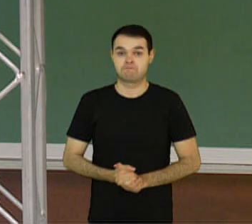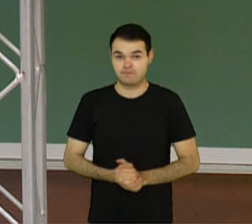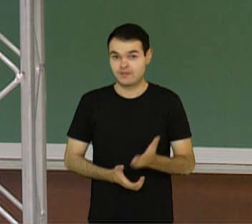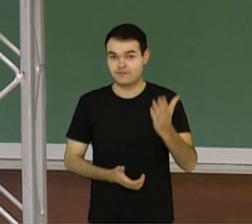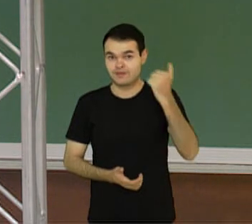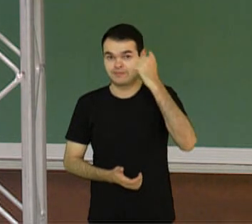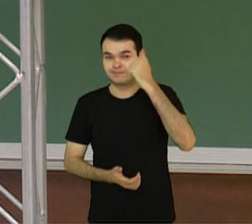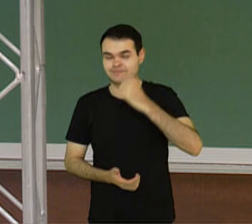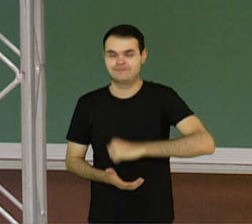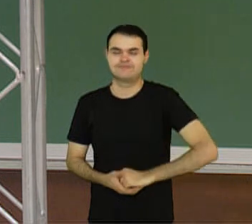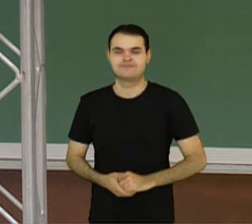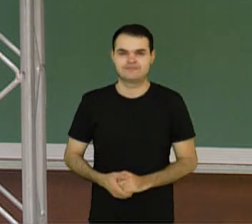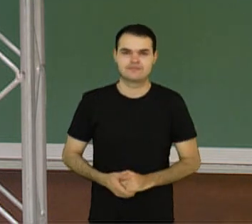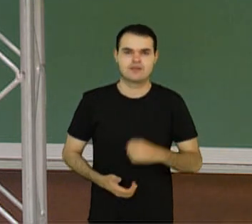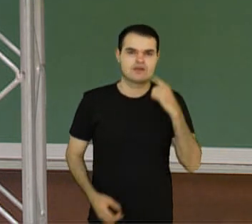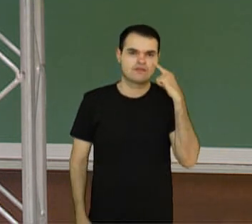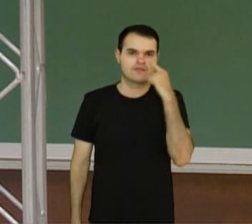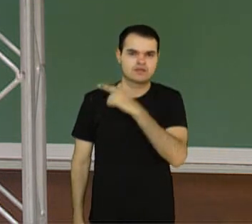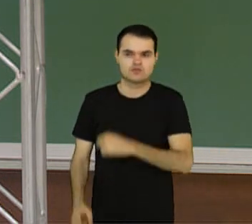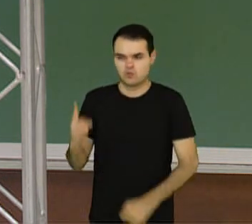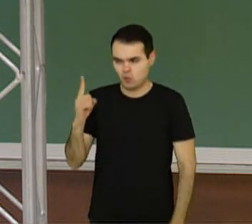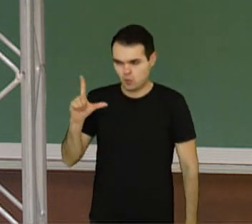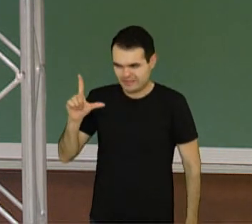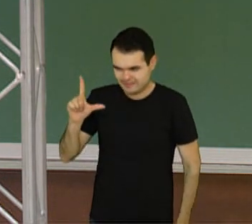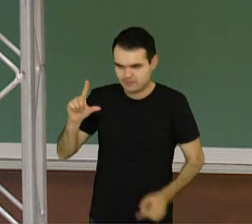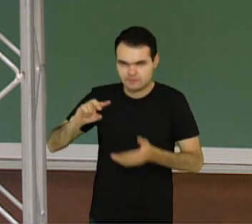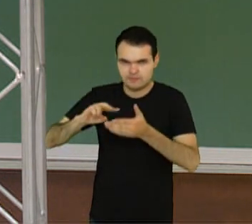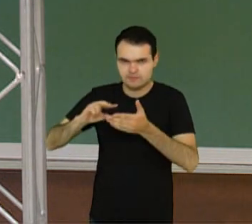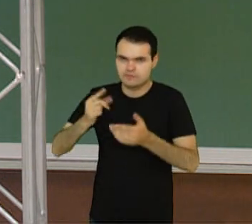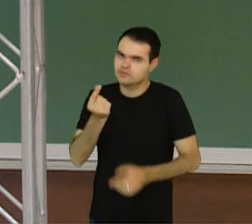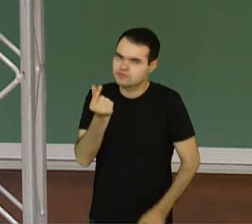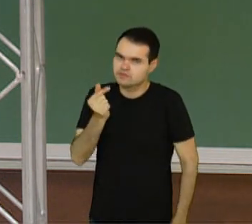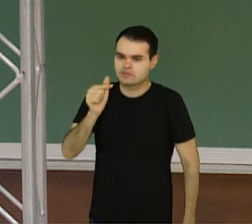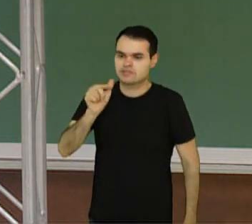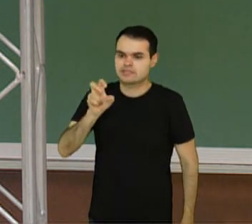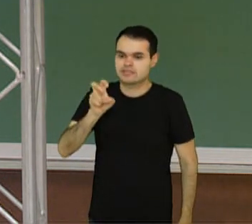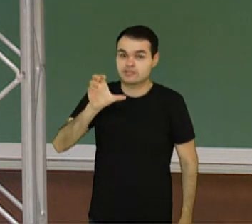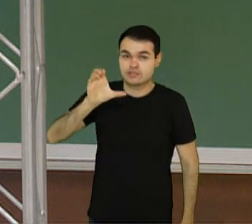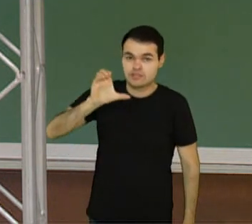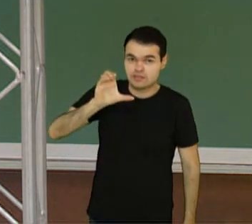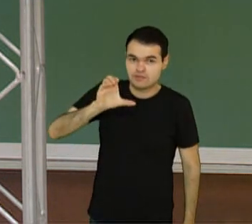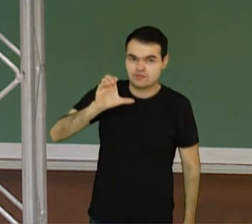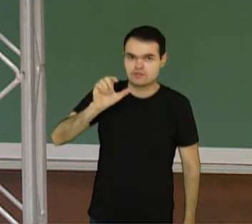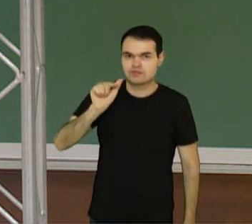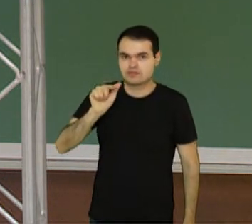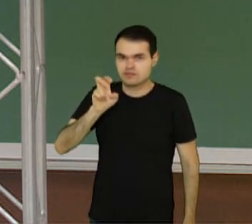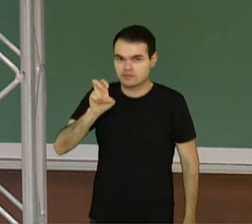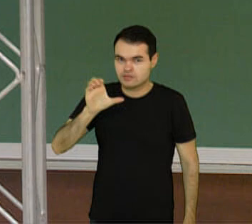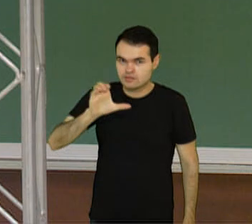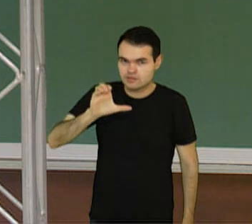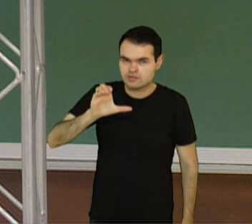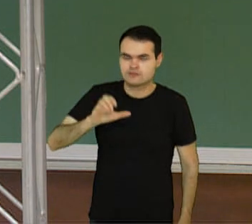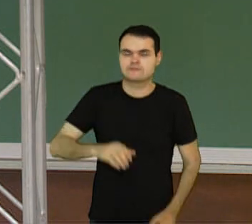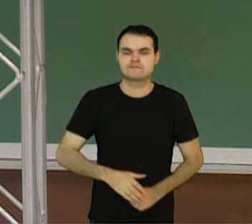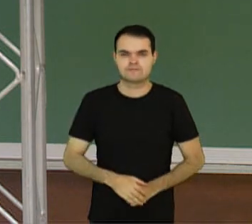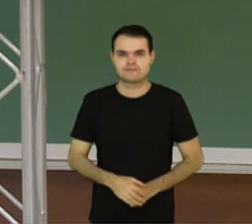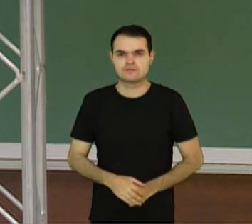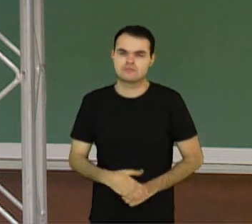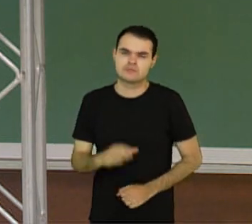Vamos lá? Então veja, 1 litro a gente sabe que custa 75 centavos, né?